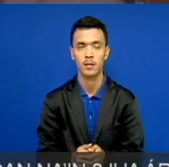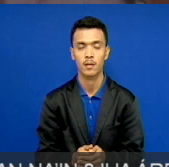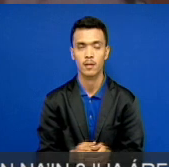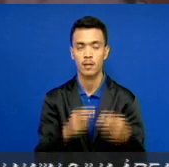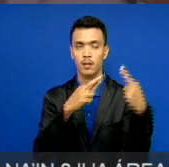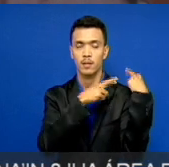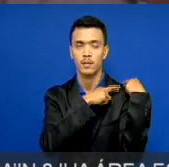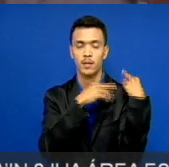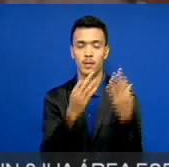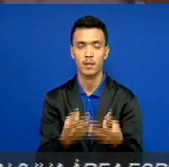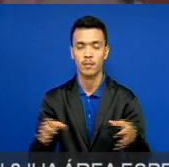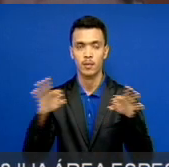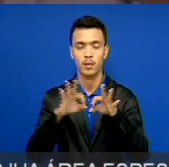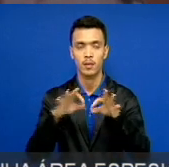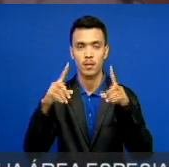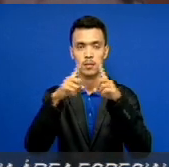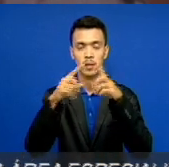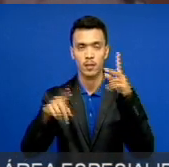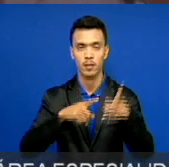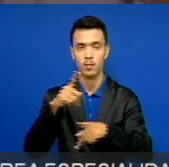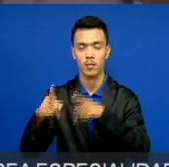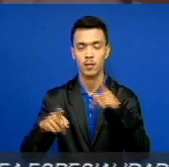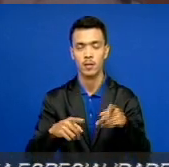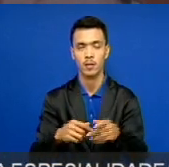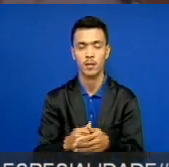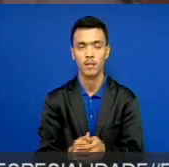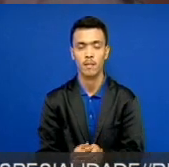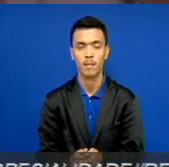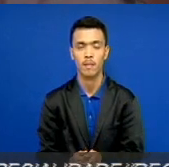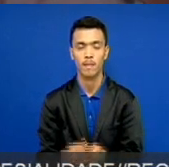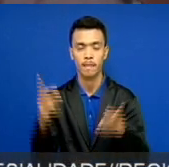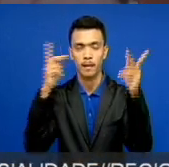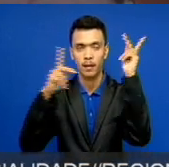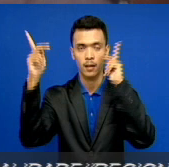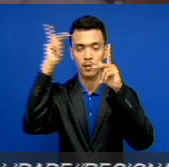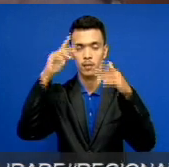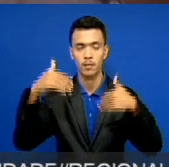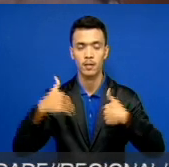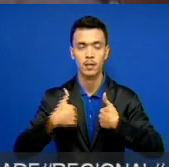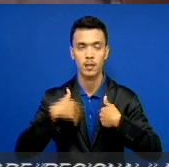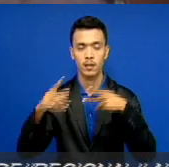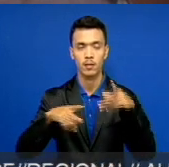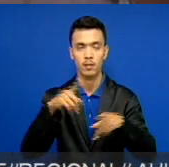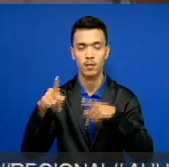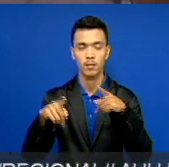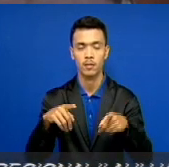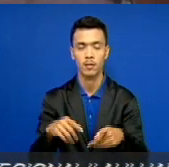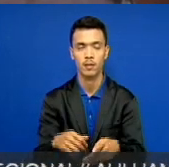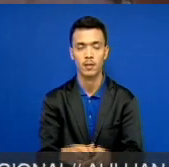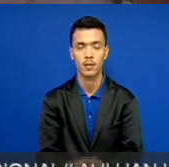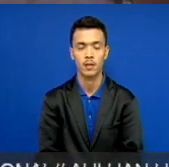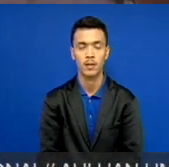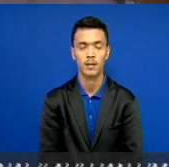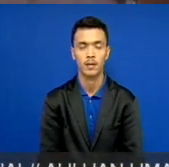papel ida importante ia comunidade, tama dala barak ia ita hatene. Caso será ia comunidade, caso ia civil, ia semi público, no